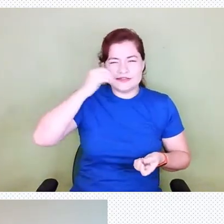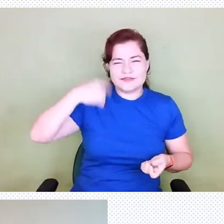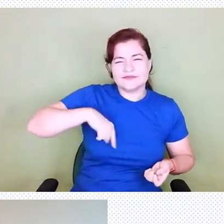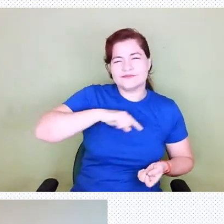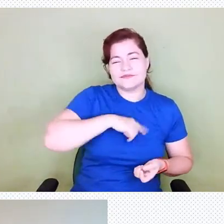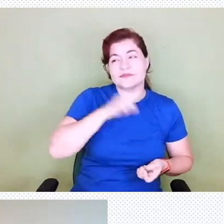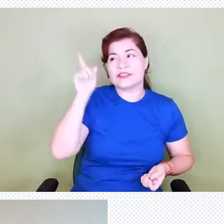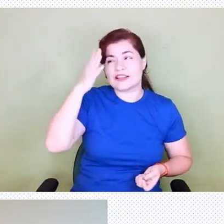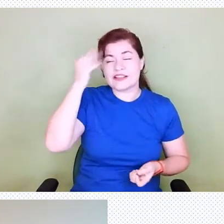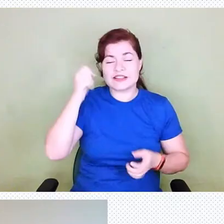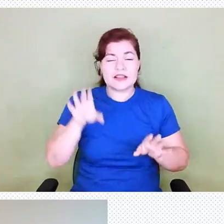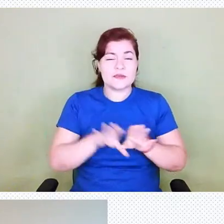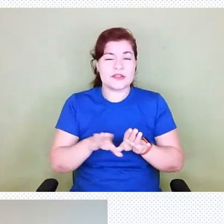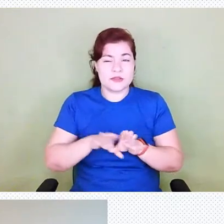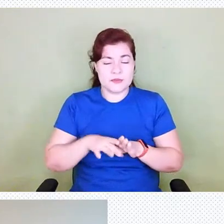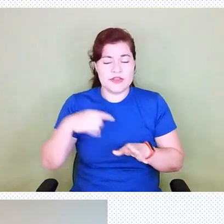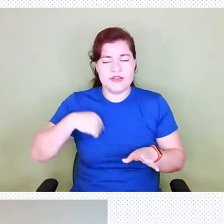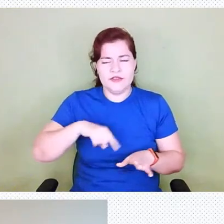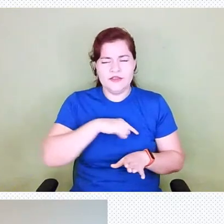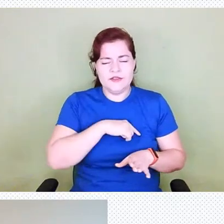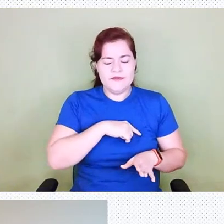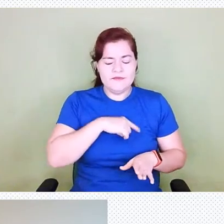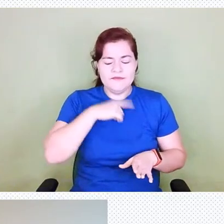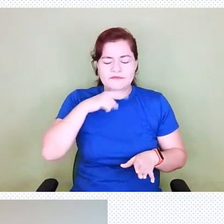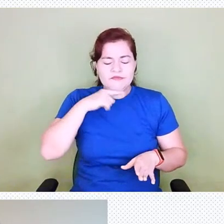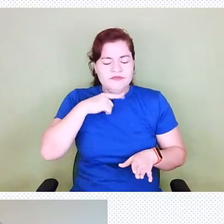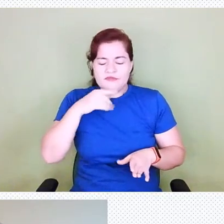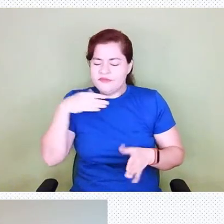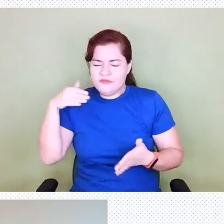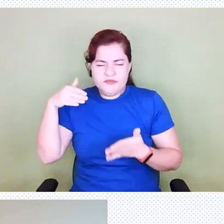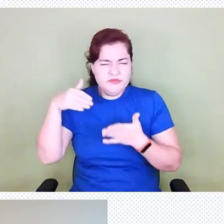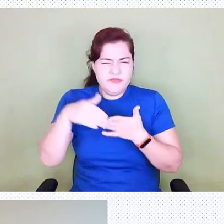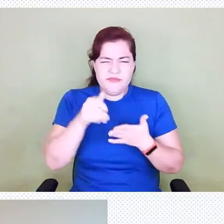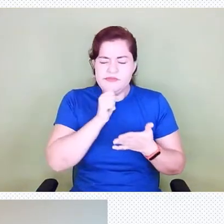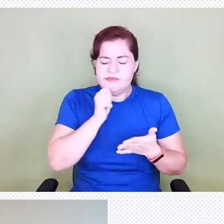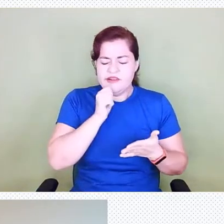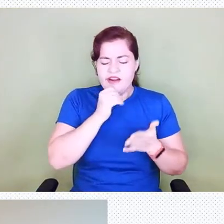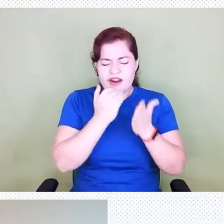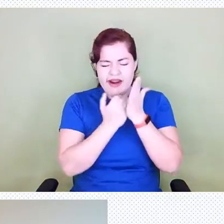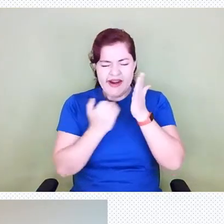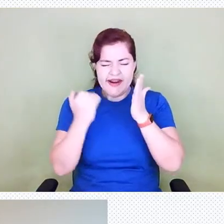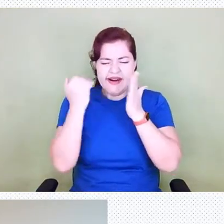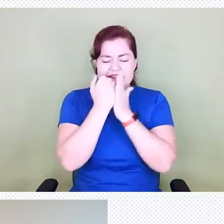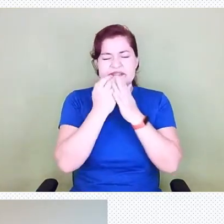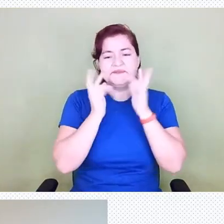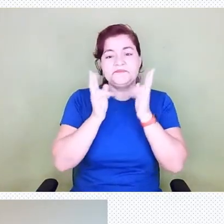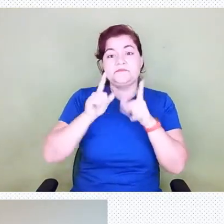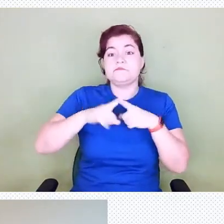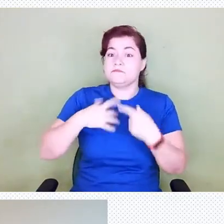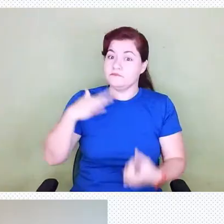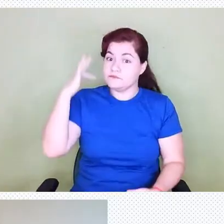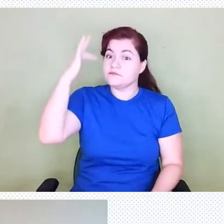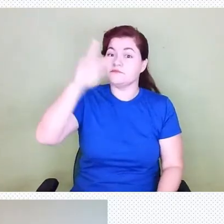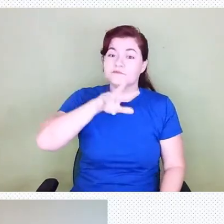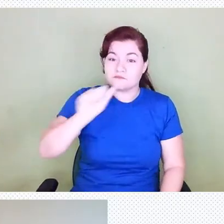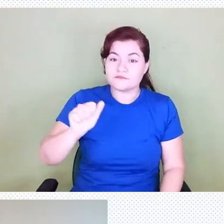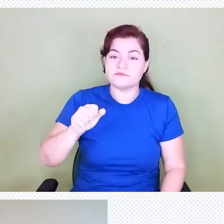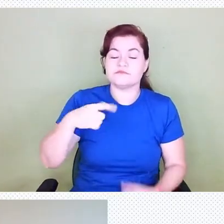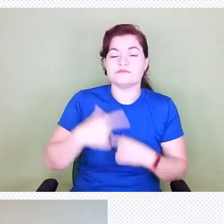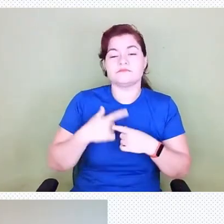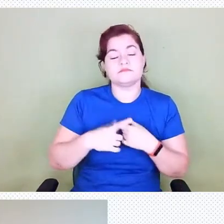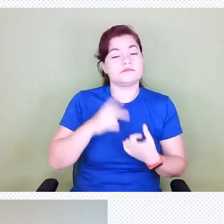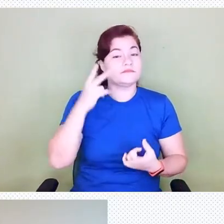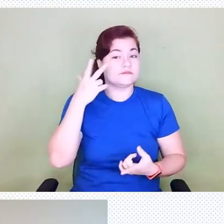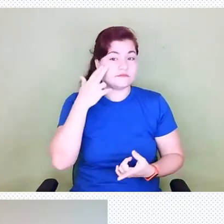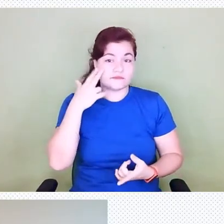Ele sabe também que a gente não chegou ainda naquele patamar tão esperado, mas chegaremos. Porque é comum